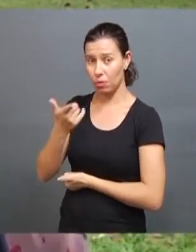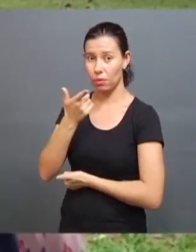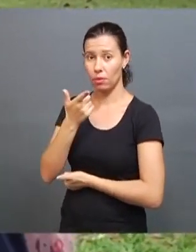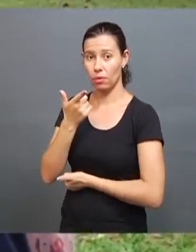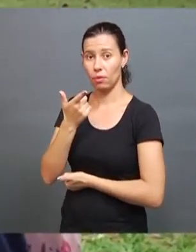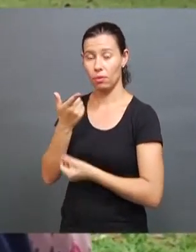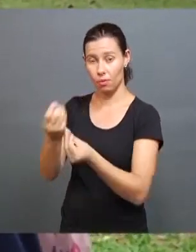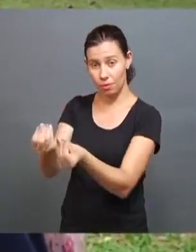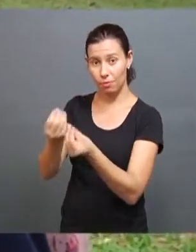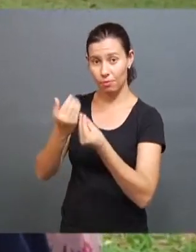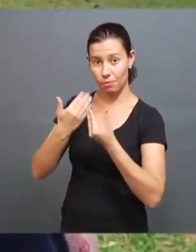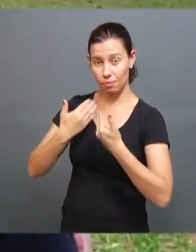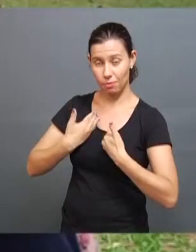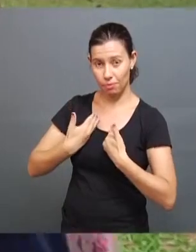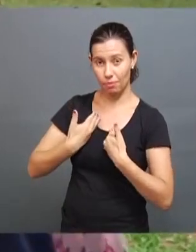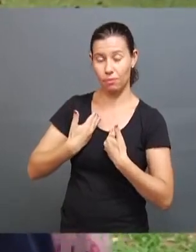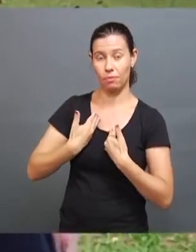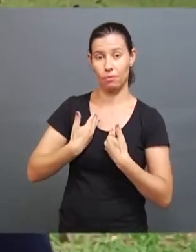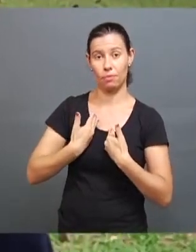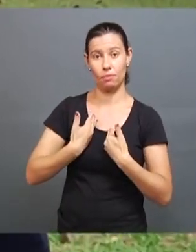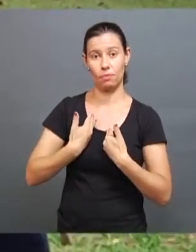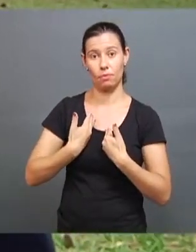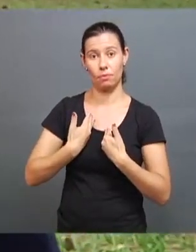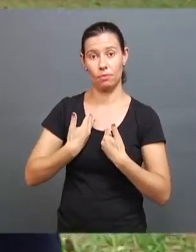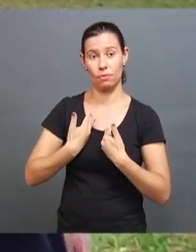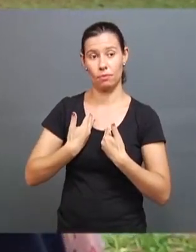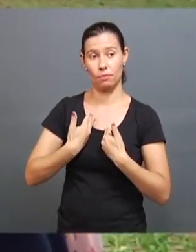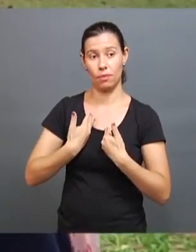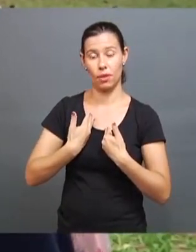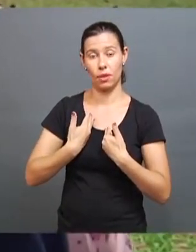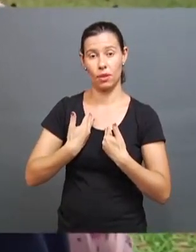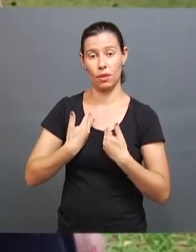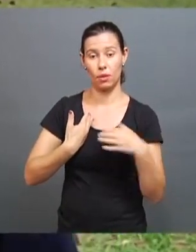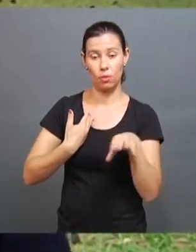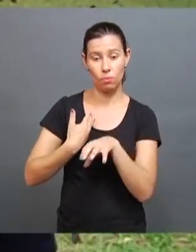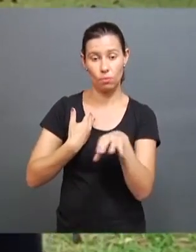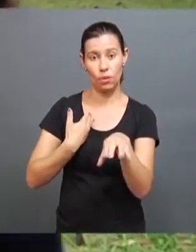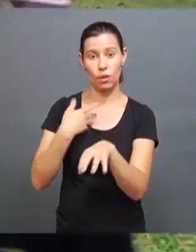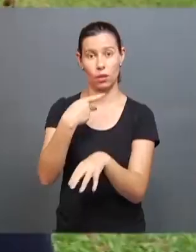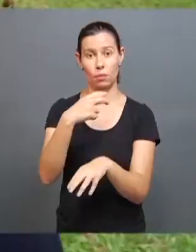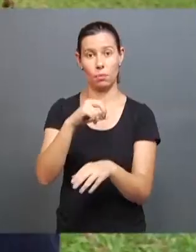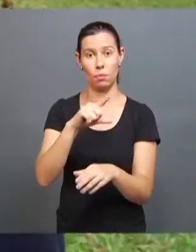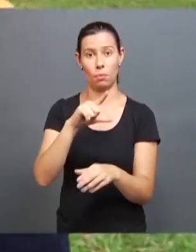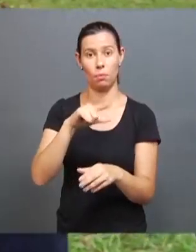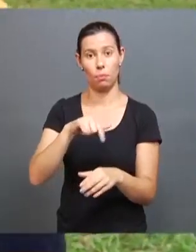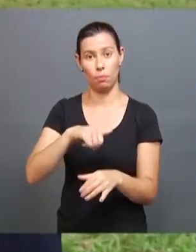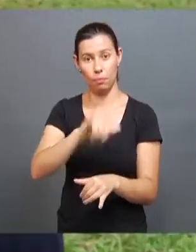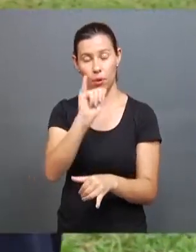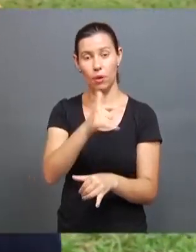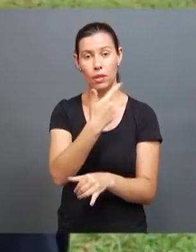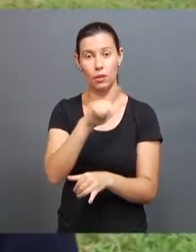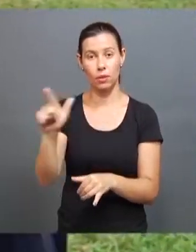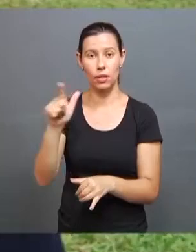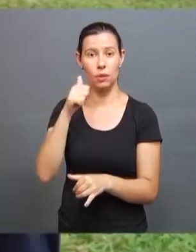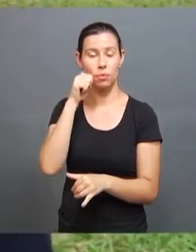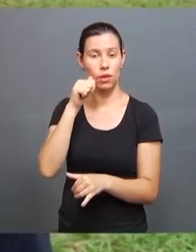uma casinha de brinquedo que é da Polly e da Mulher Maravilha.